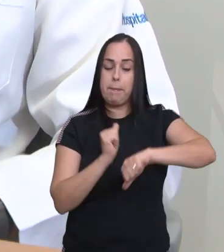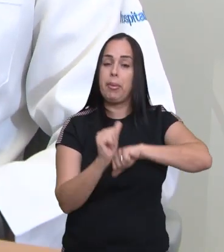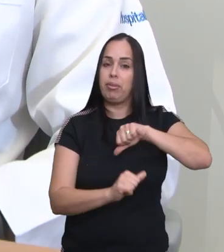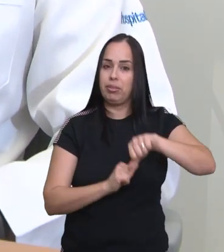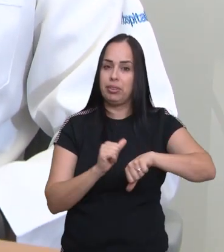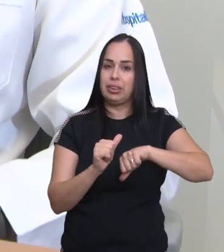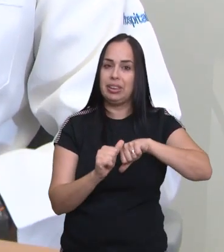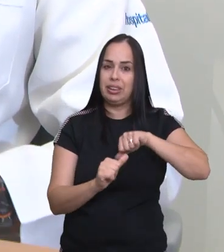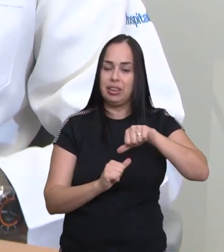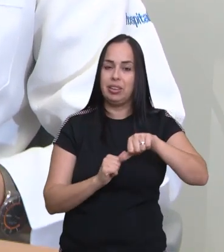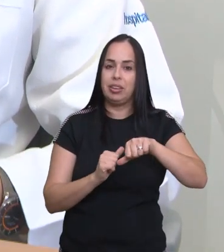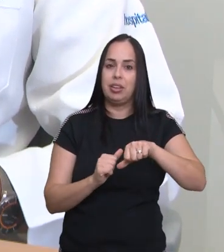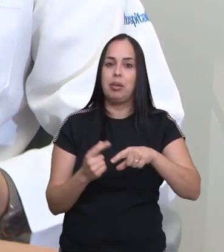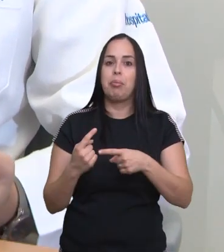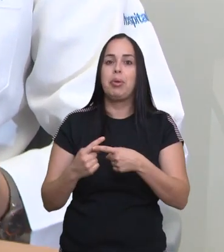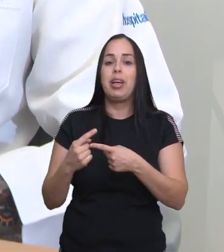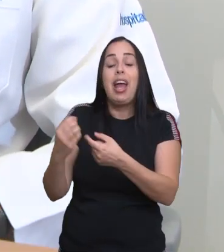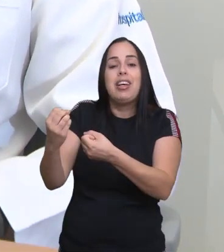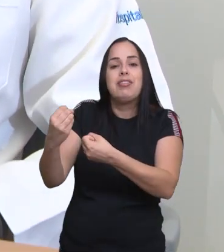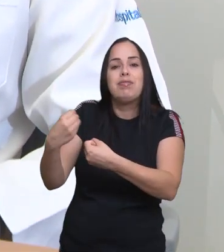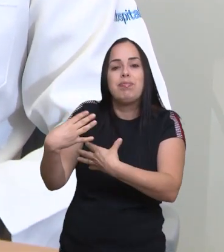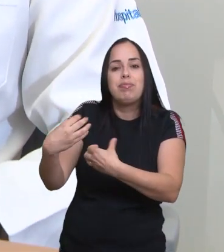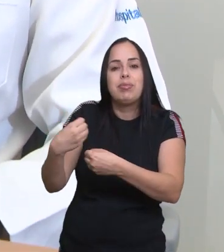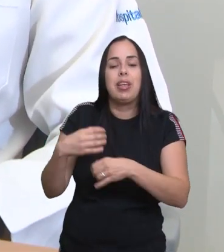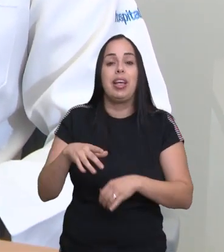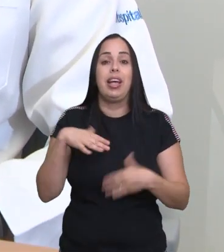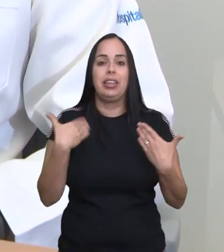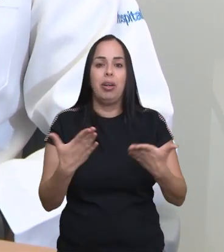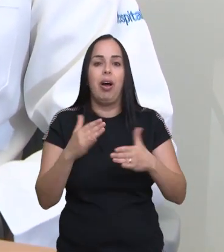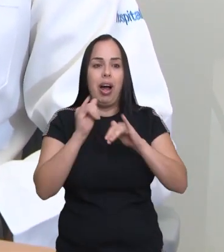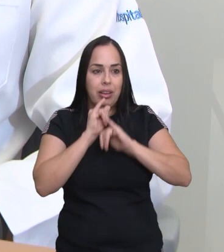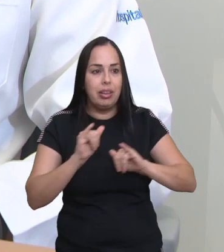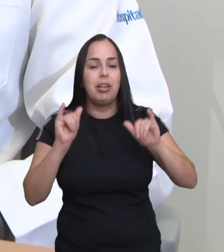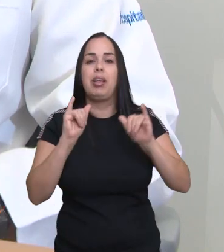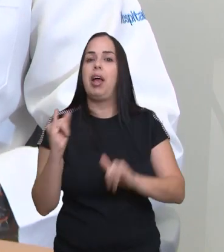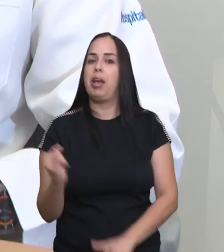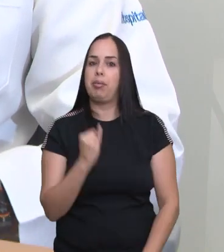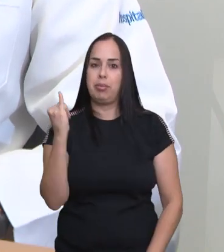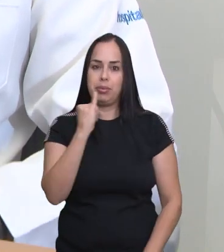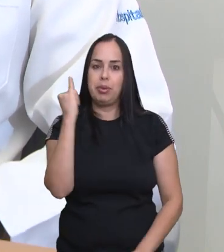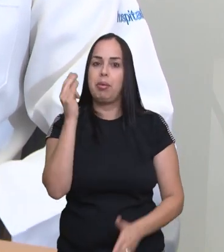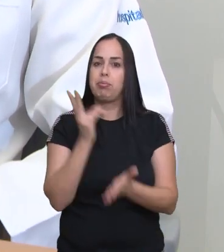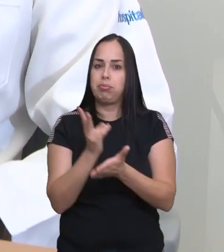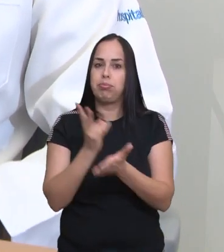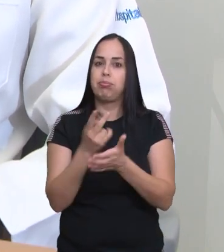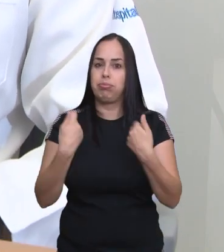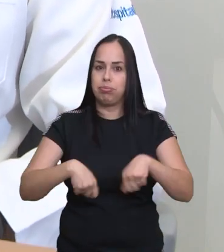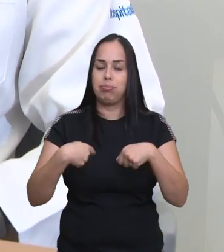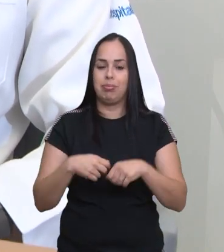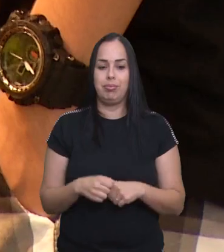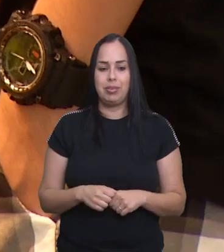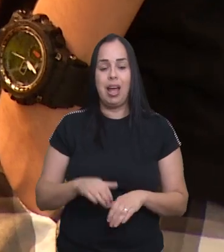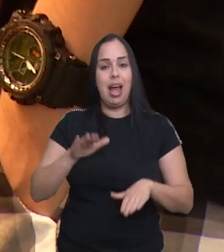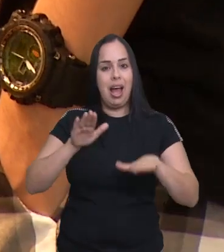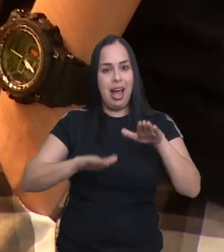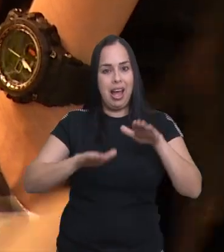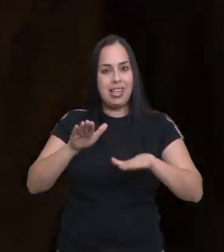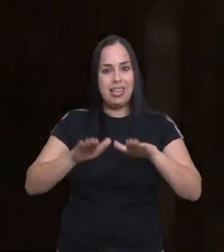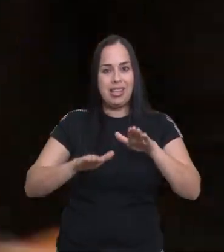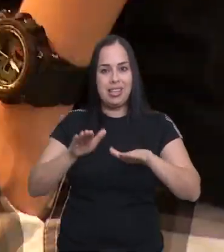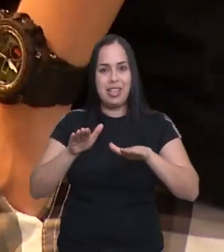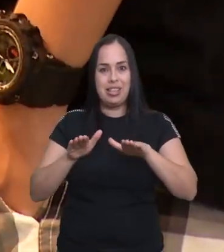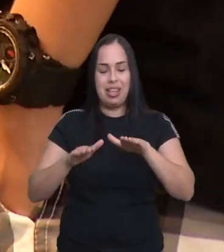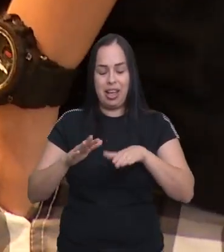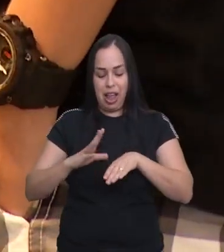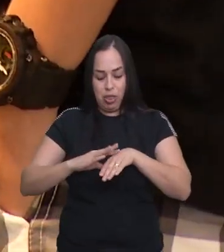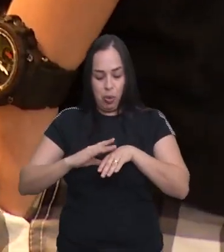hábitos, baseado em educação. Então, essas campanhas são efetivas e têm que continuar. Acho muito importante. Muitas vezes, a